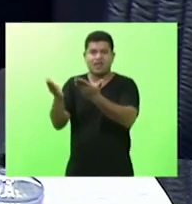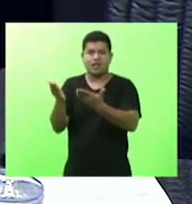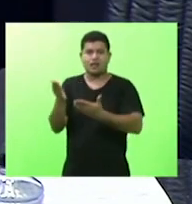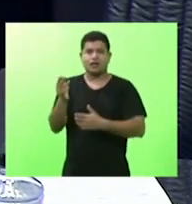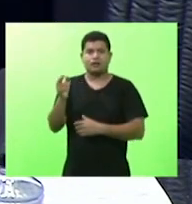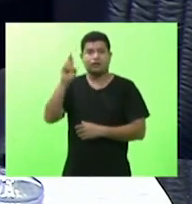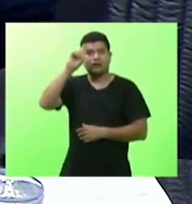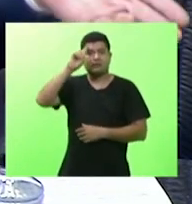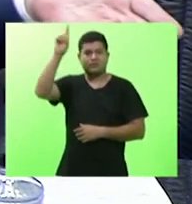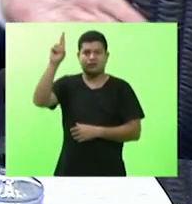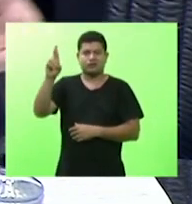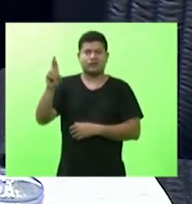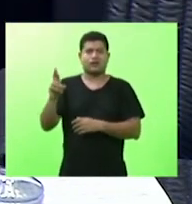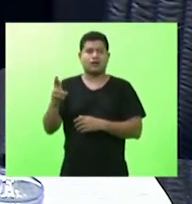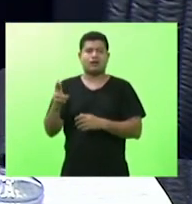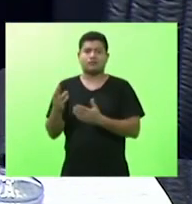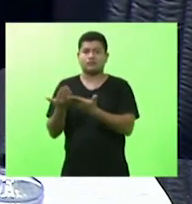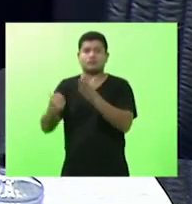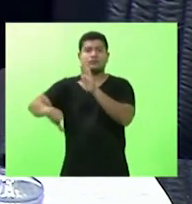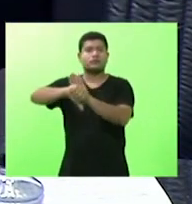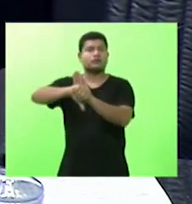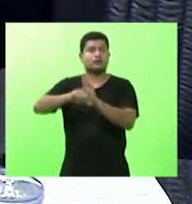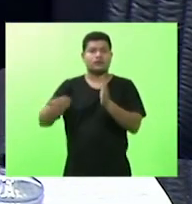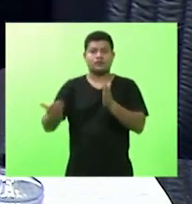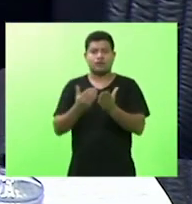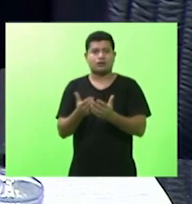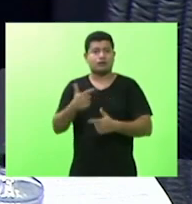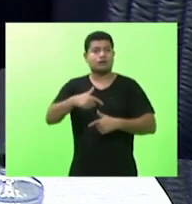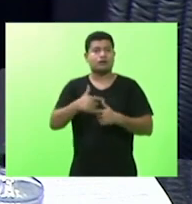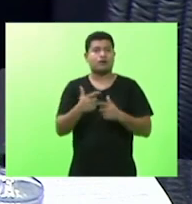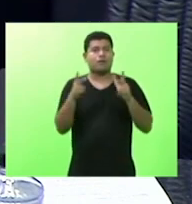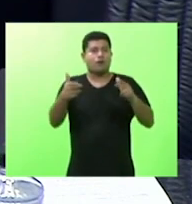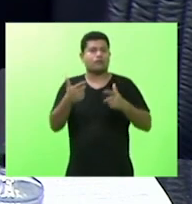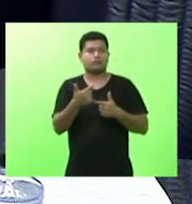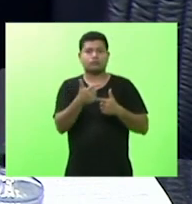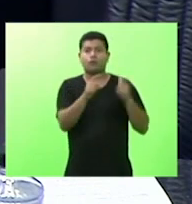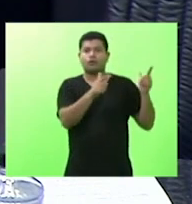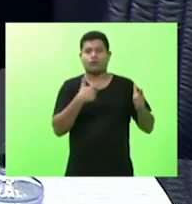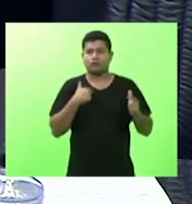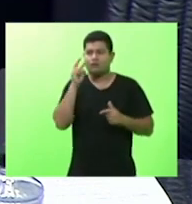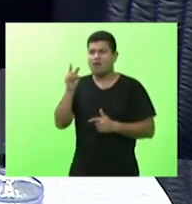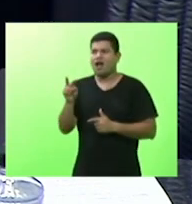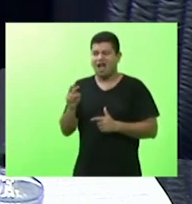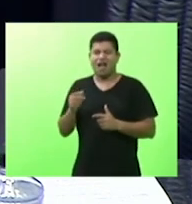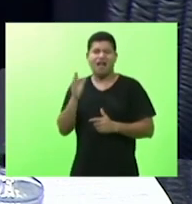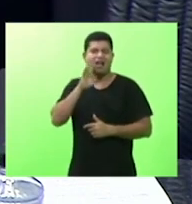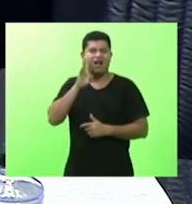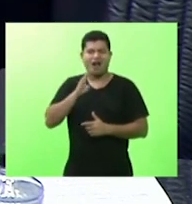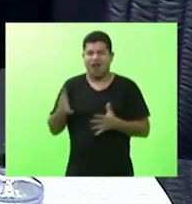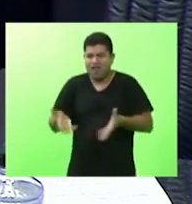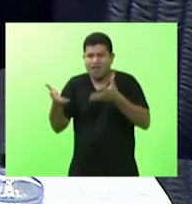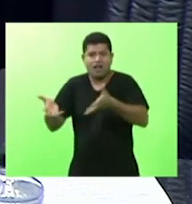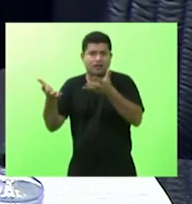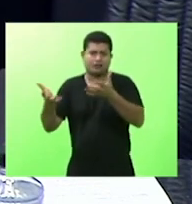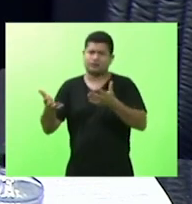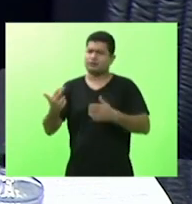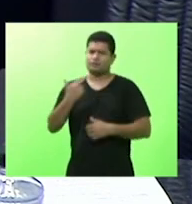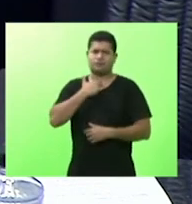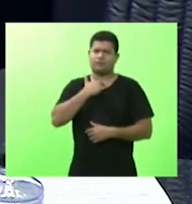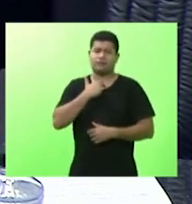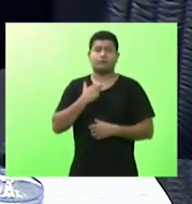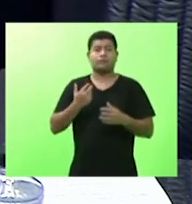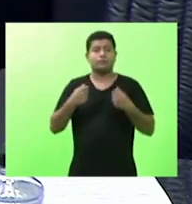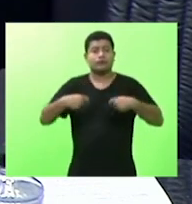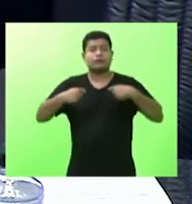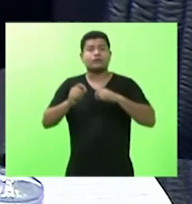isso, para não incentivar outras pessoas no futuro que façam, mas para que a gente possa ser solidário com as famílias, com as crianças,